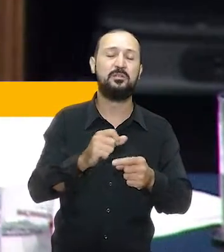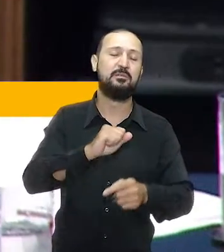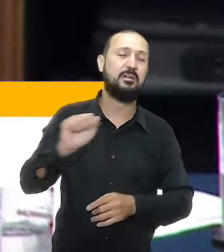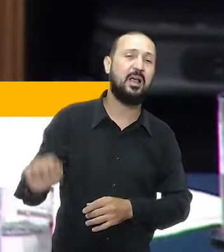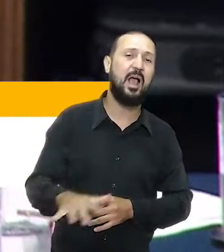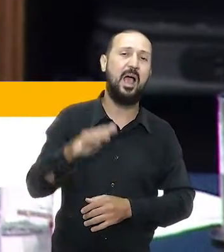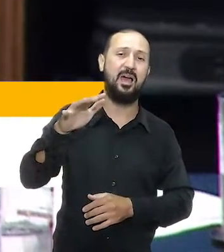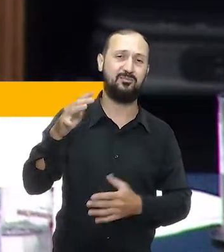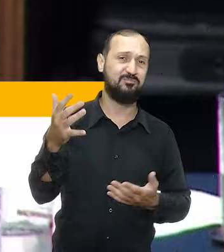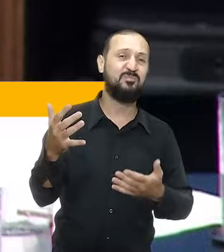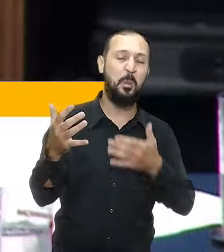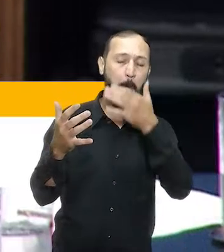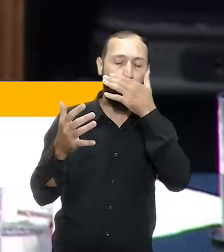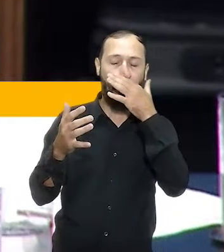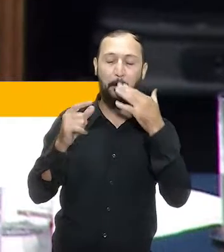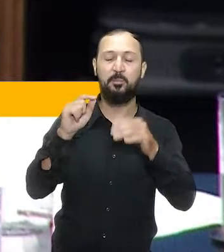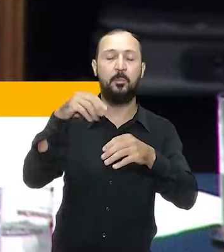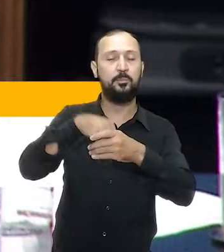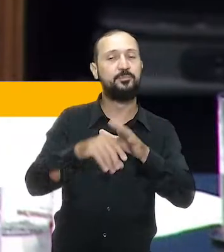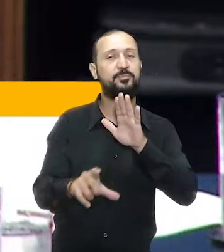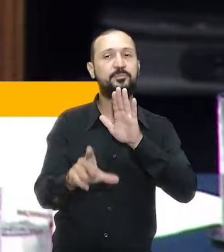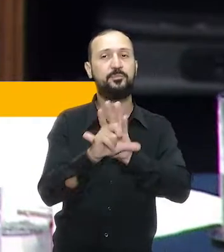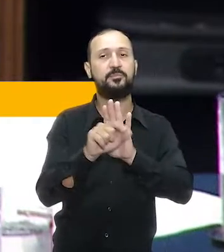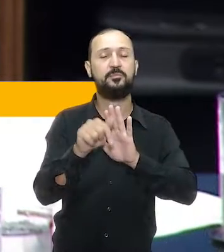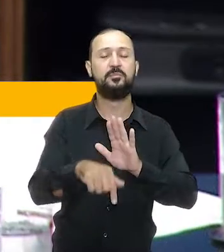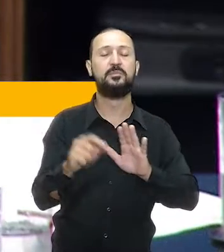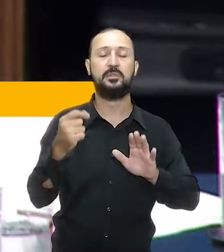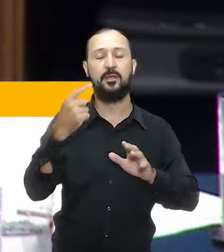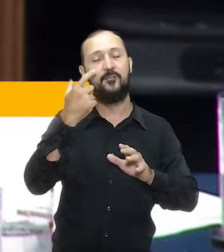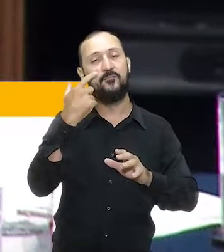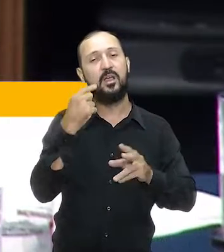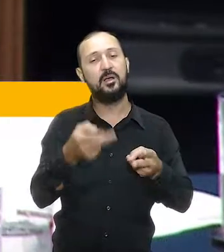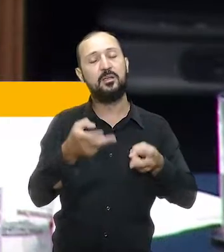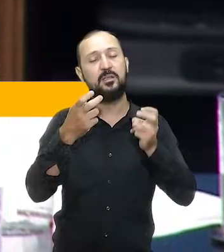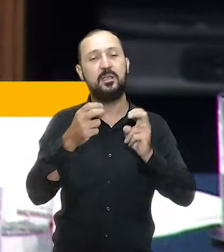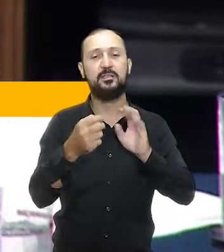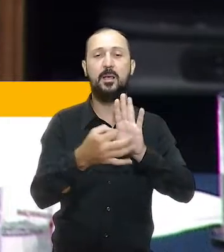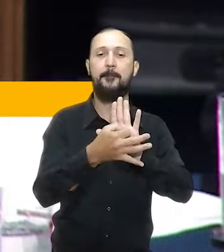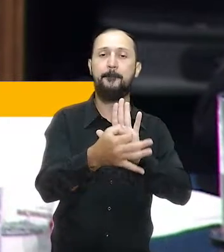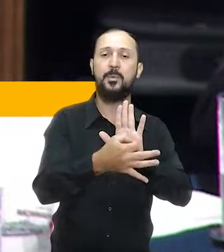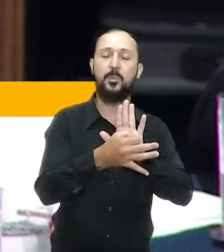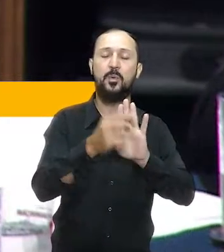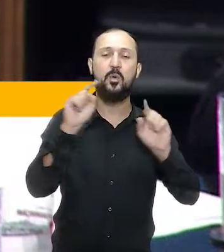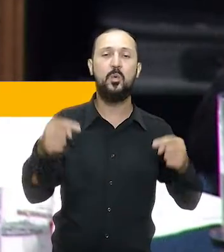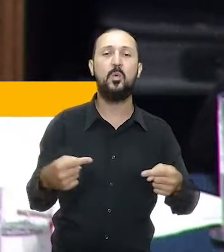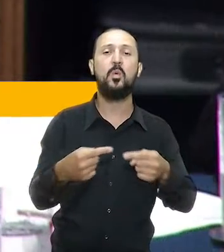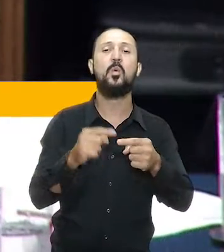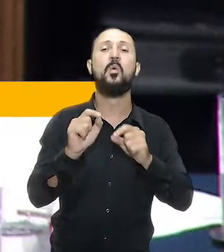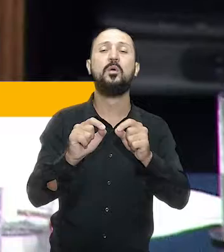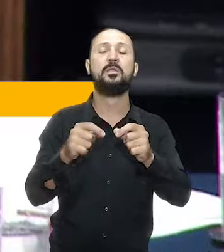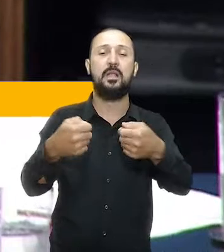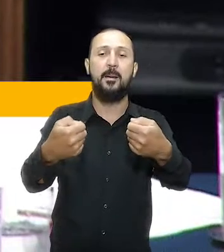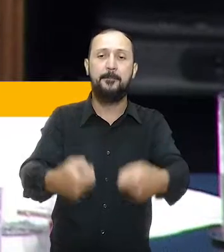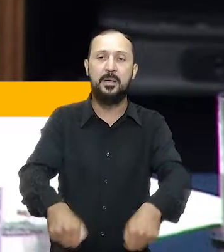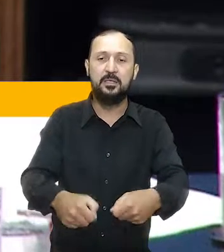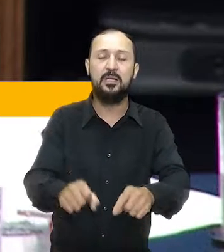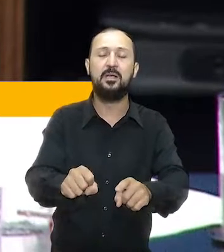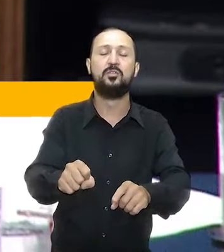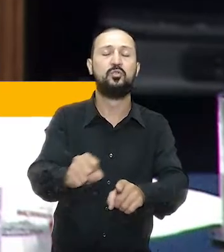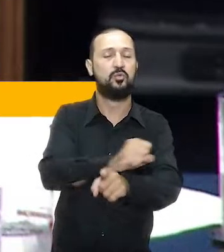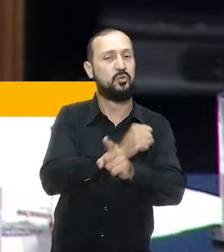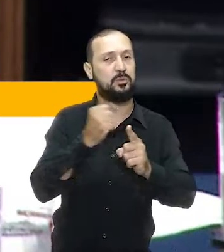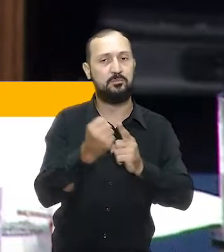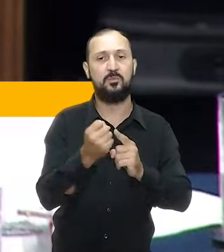auxílio. Da conjugação dos preceitos legais transcritos, verifica-se que a proposta do Executivo vai ao encontro